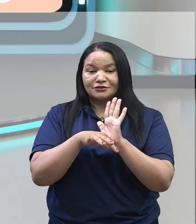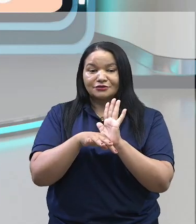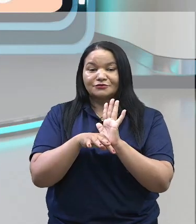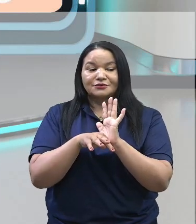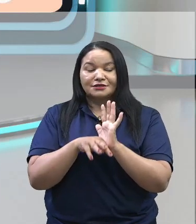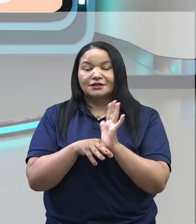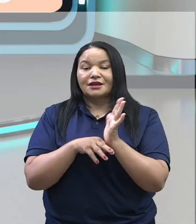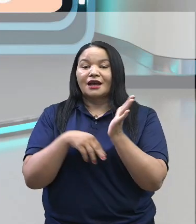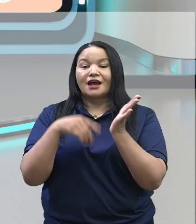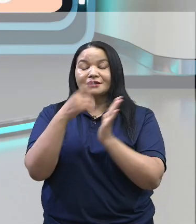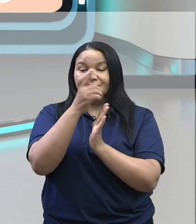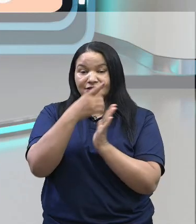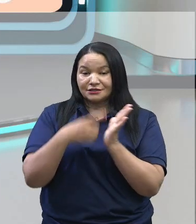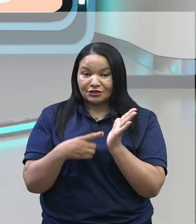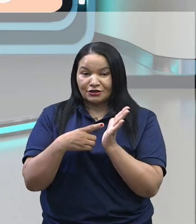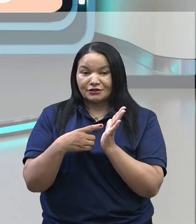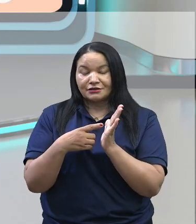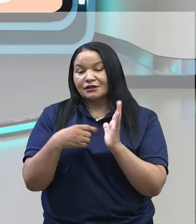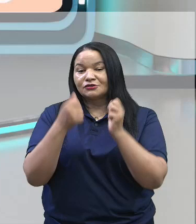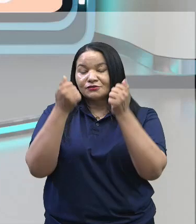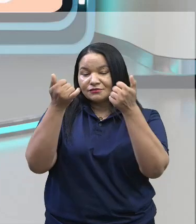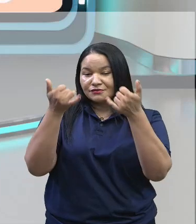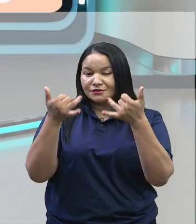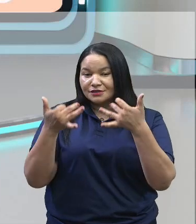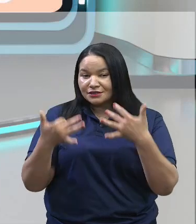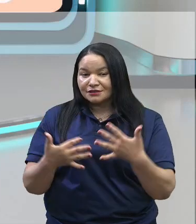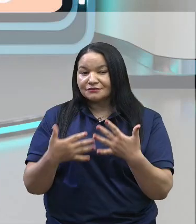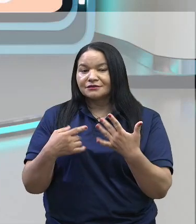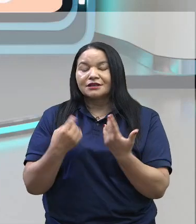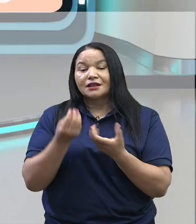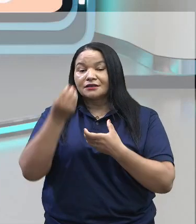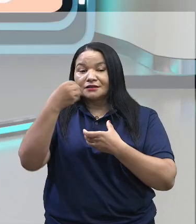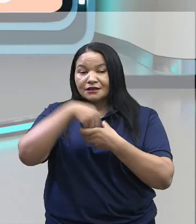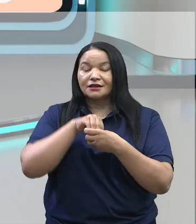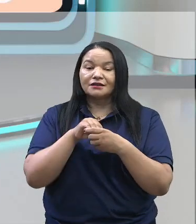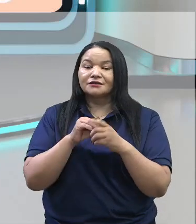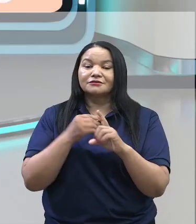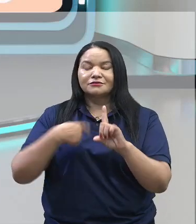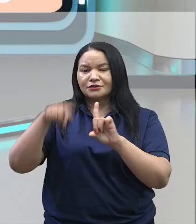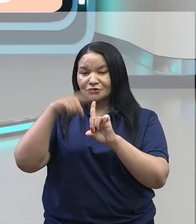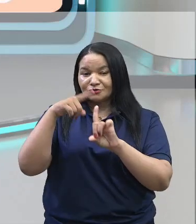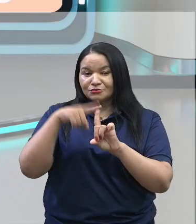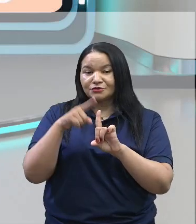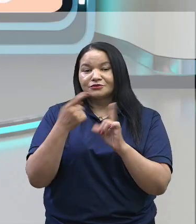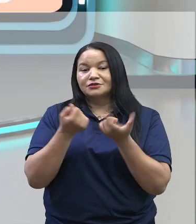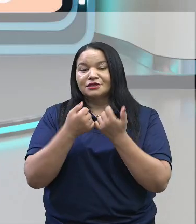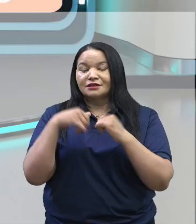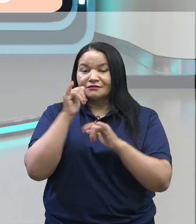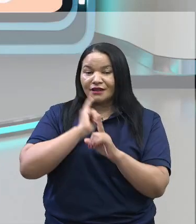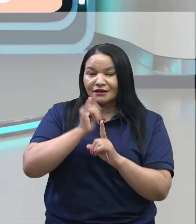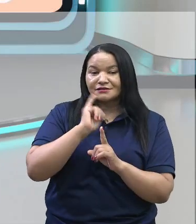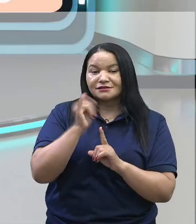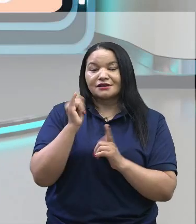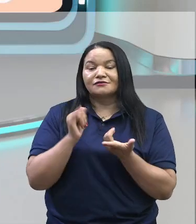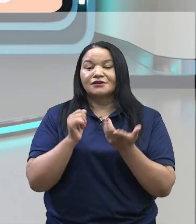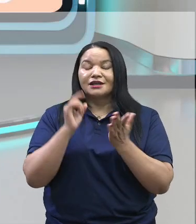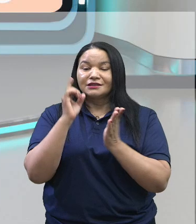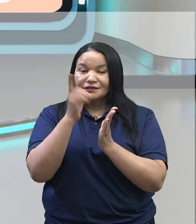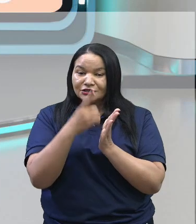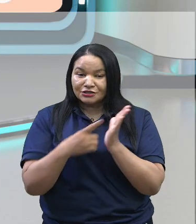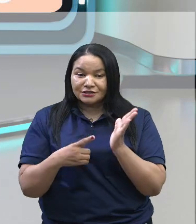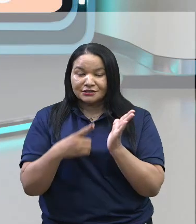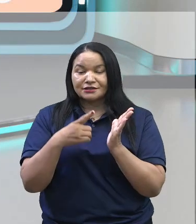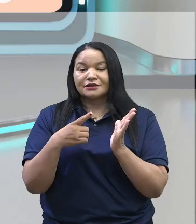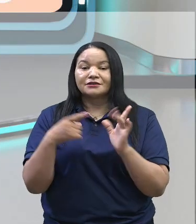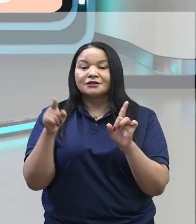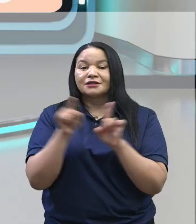dissertativa. Então, dentro das tipologias textuais, narração, descrição, a